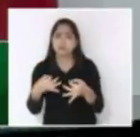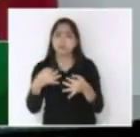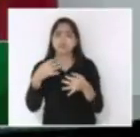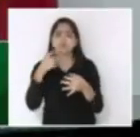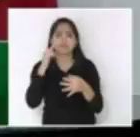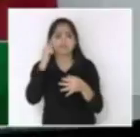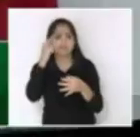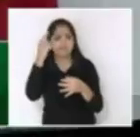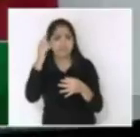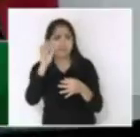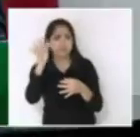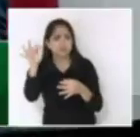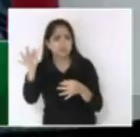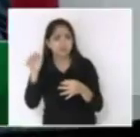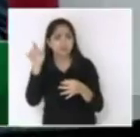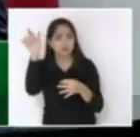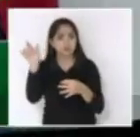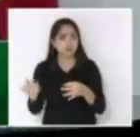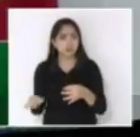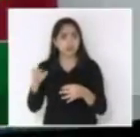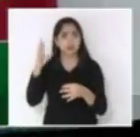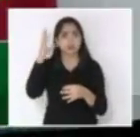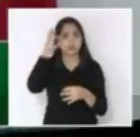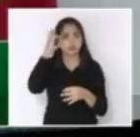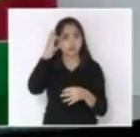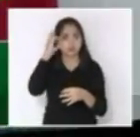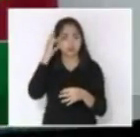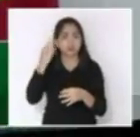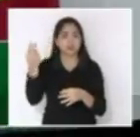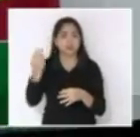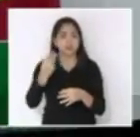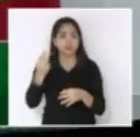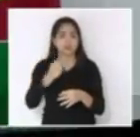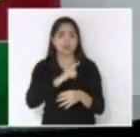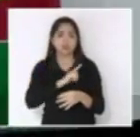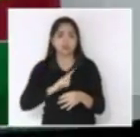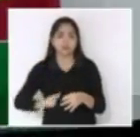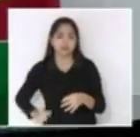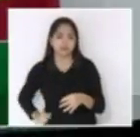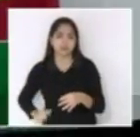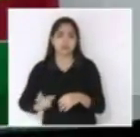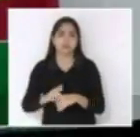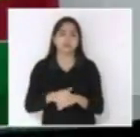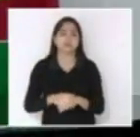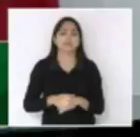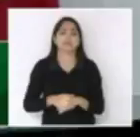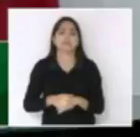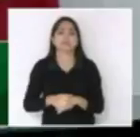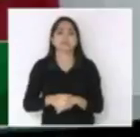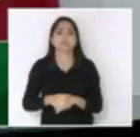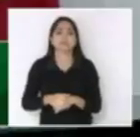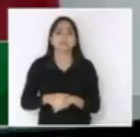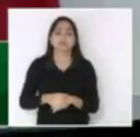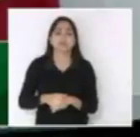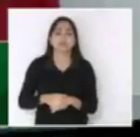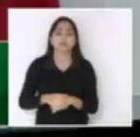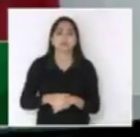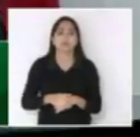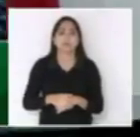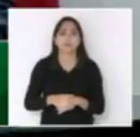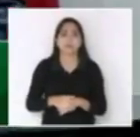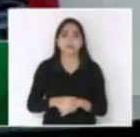do governador João Raimundo Colombo e do vice-governador Eduardo Pinho Moreira. Ora,